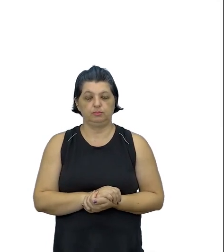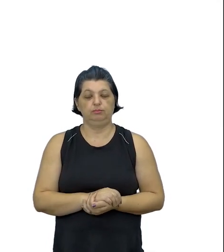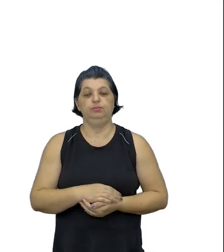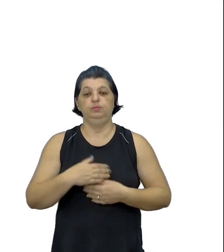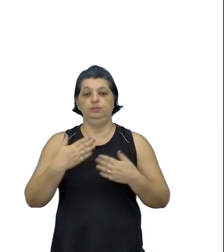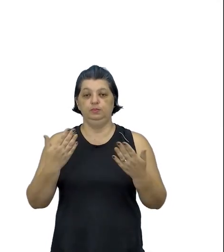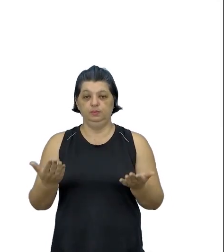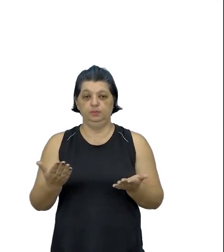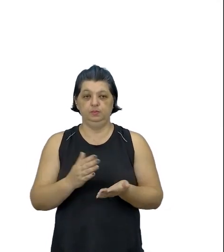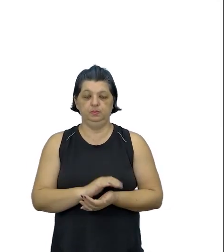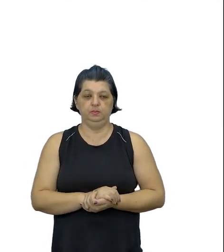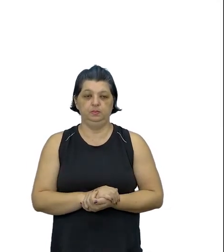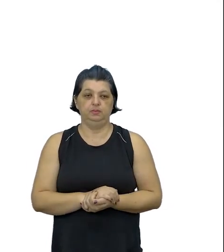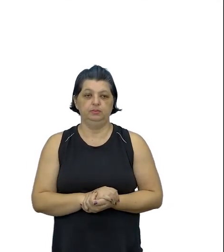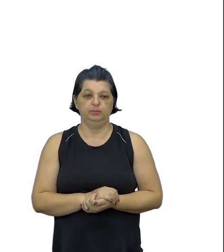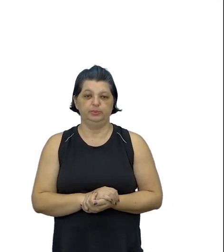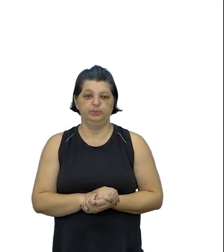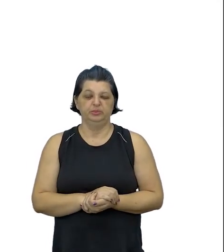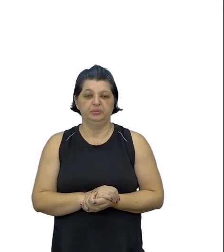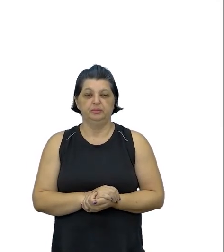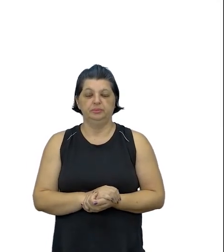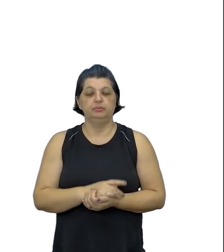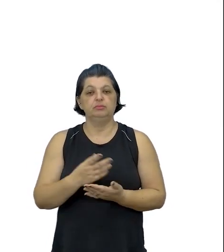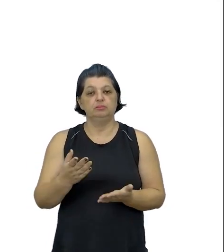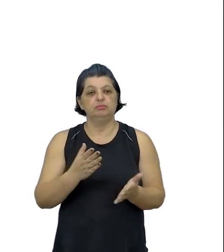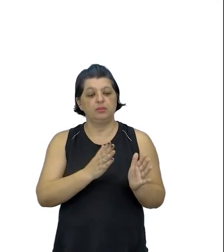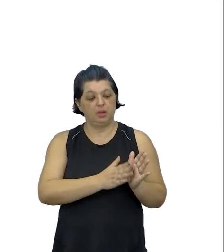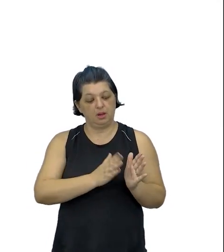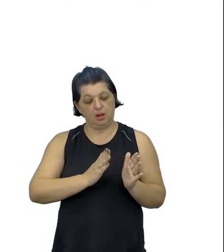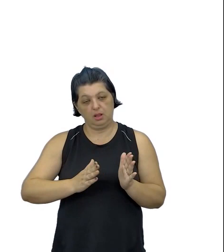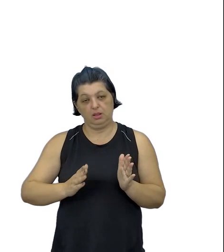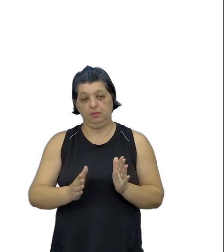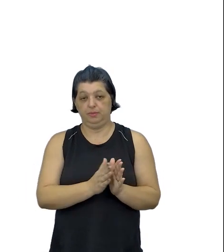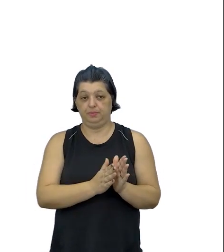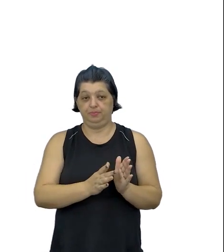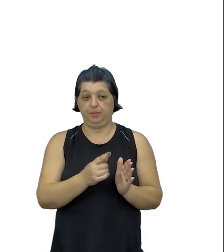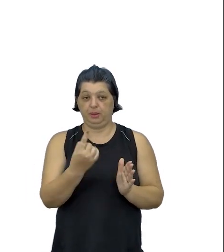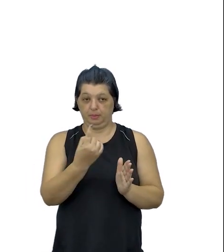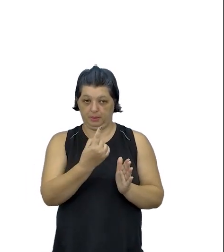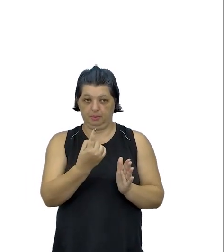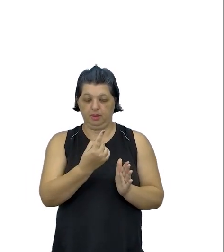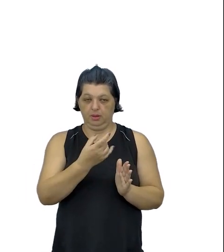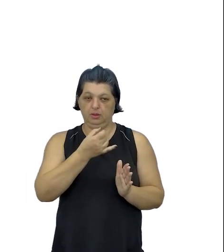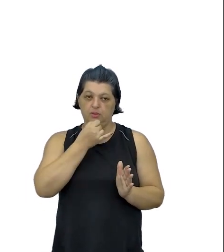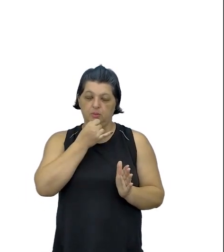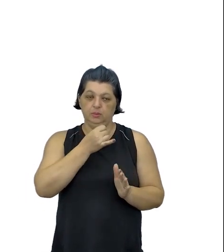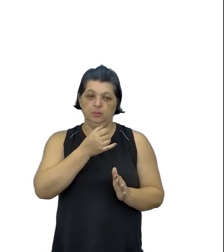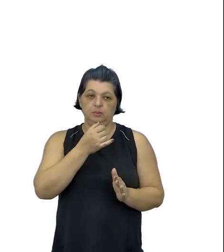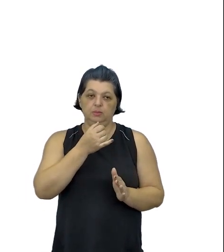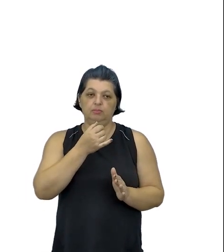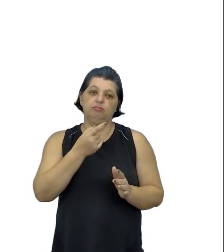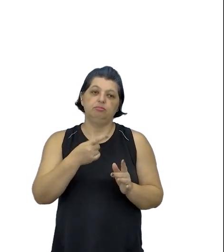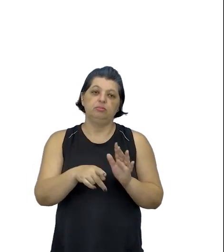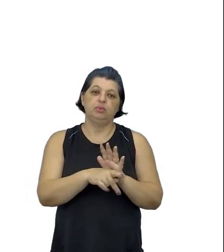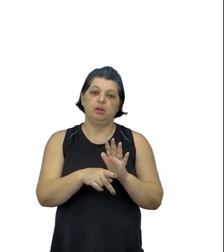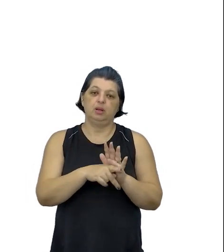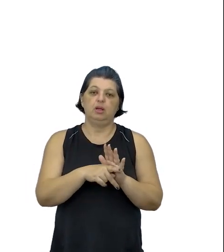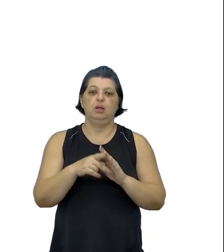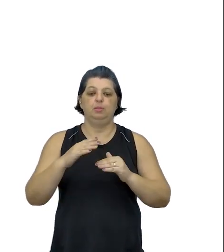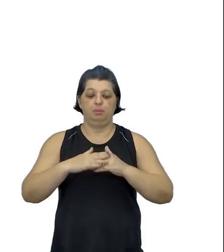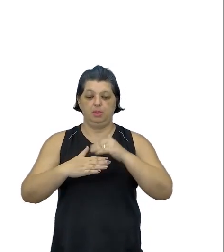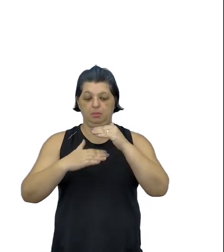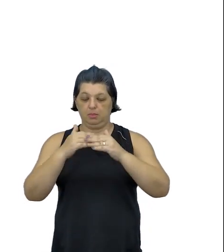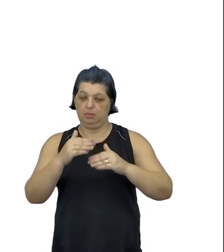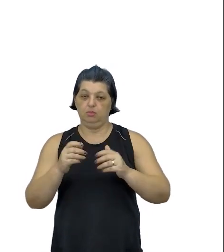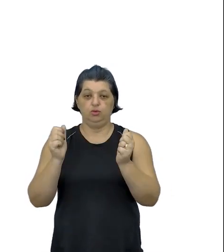Bom, construindo etapas, então, com os estudantes. A primeira etapa, então, construindo, então, com os